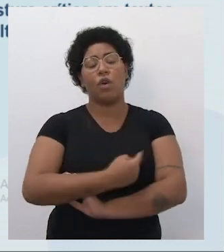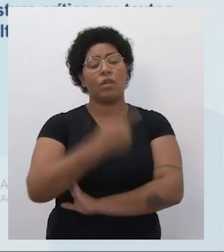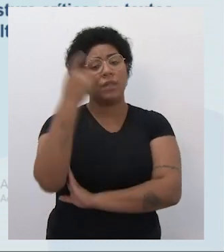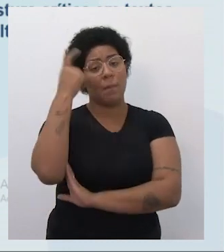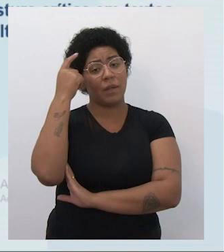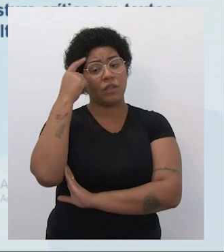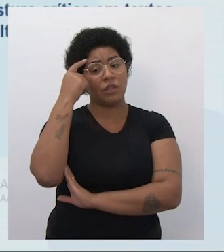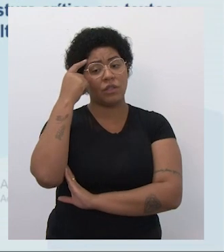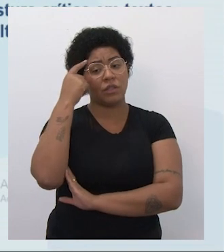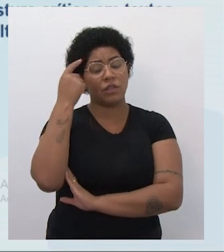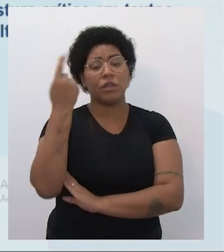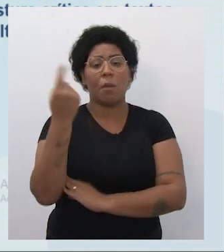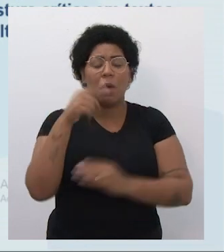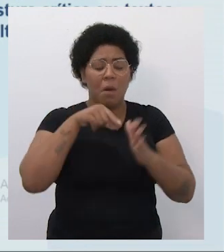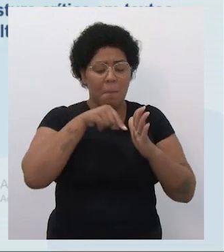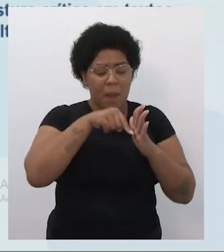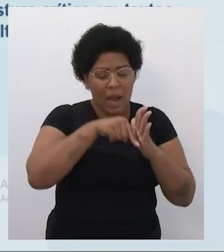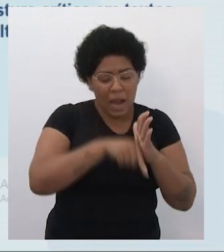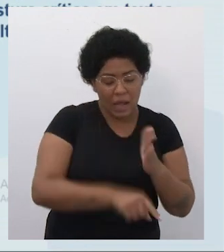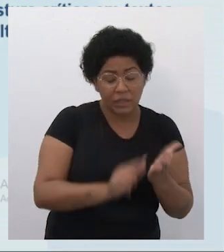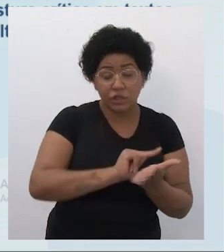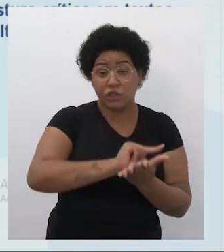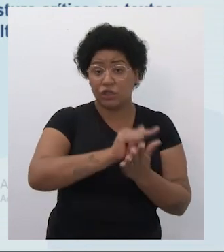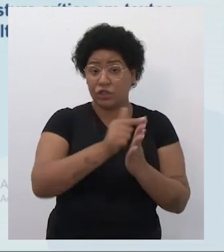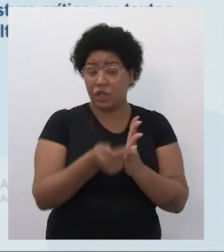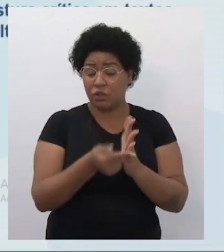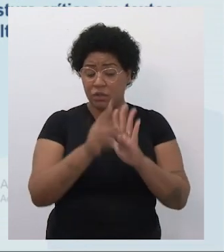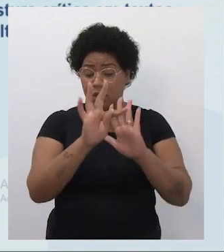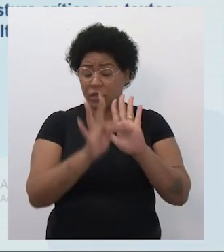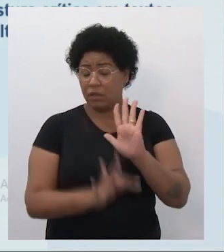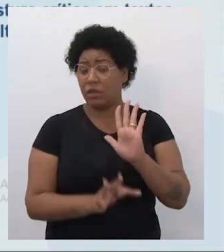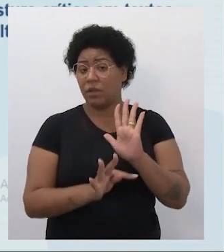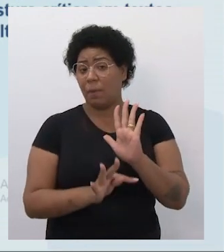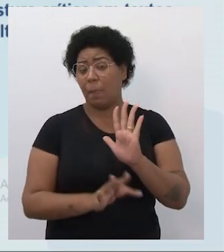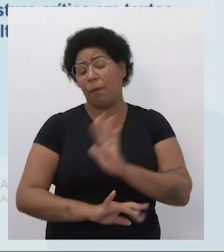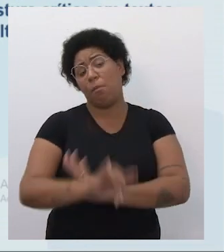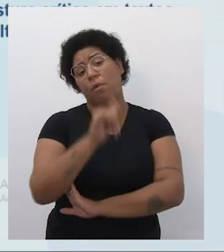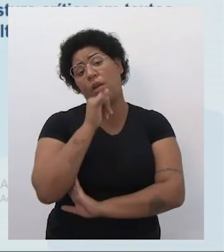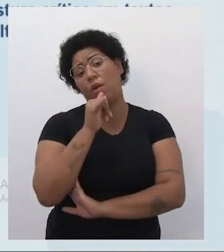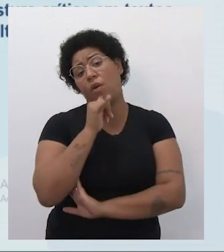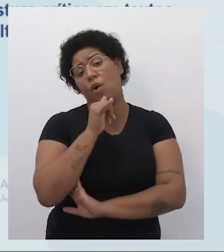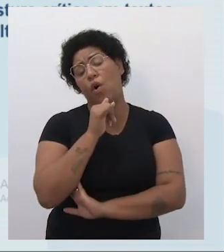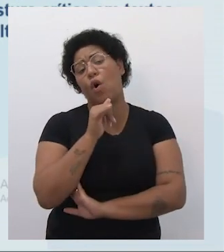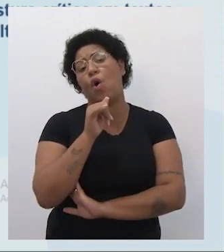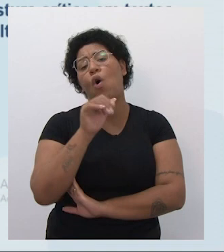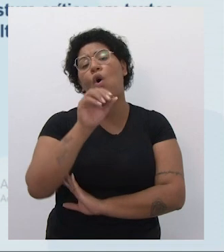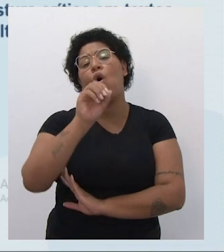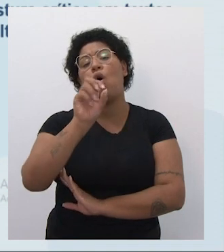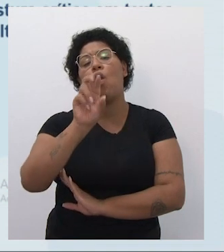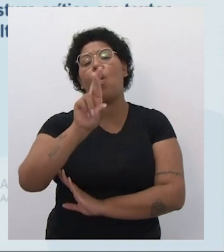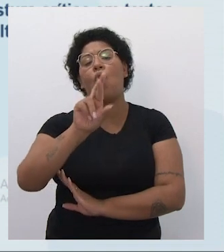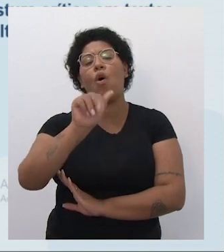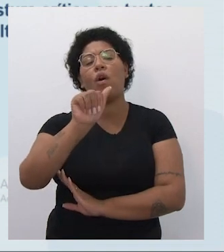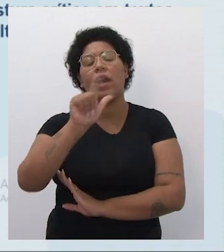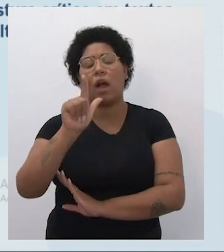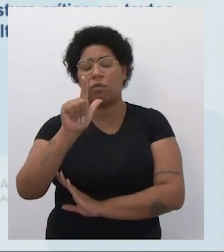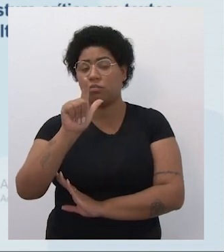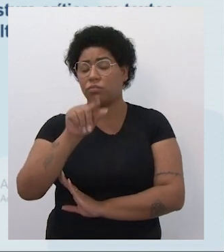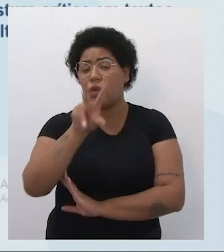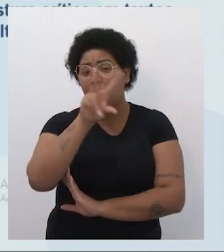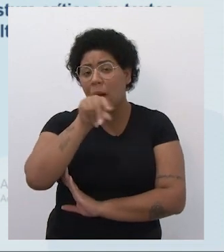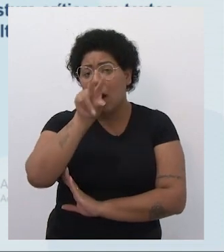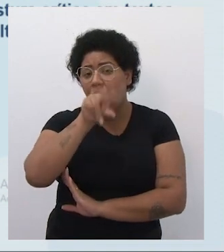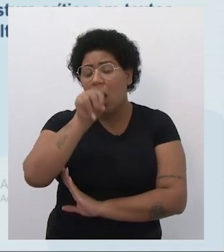na exploração de determinado gênero textual. Um gênero textual, por exemplo, oral, o seminário, né? O